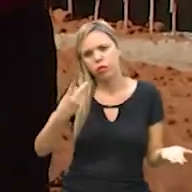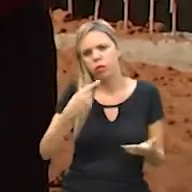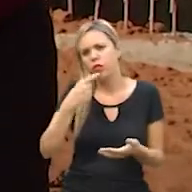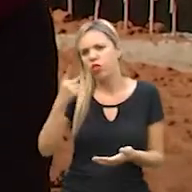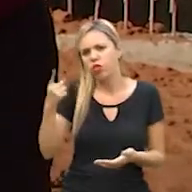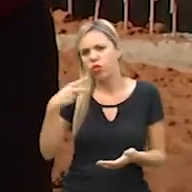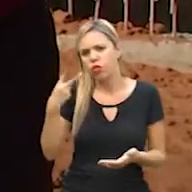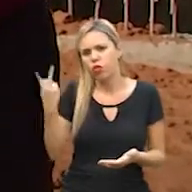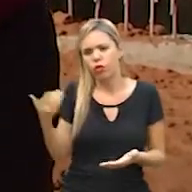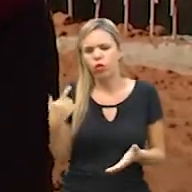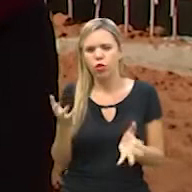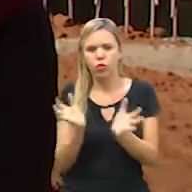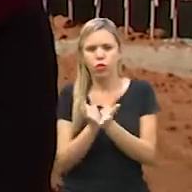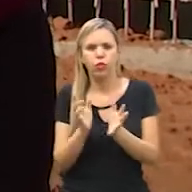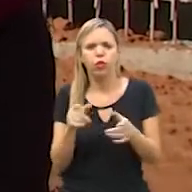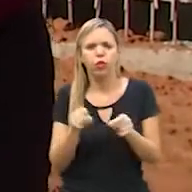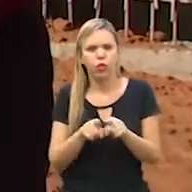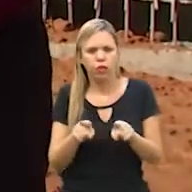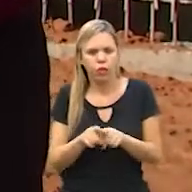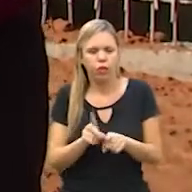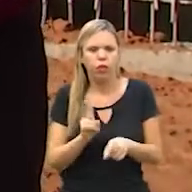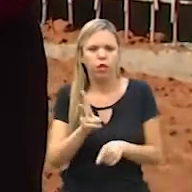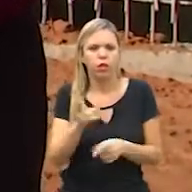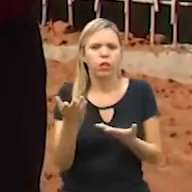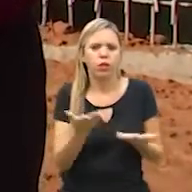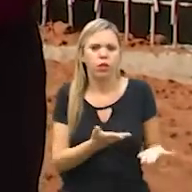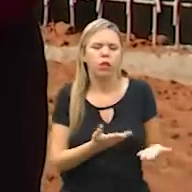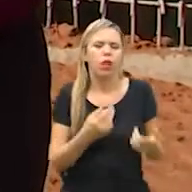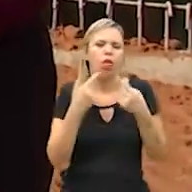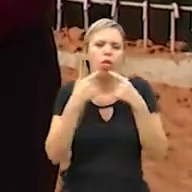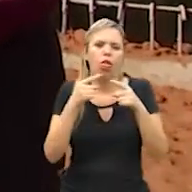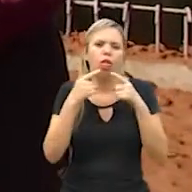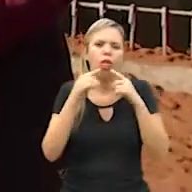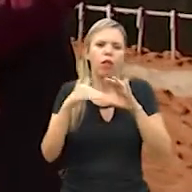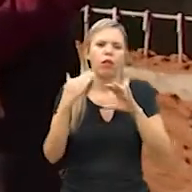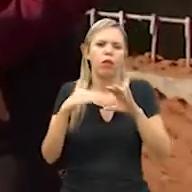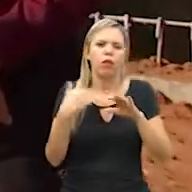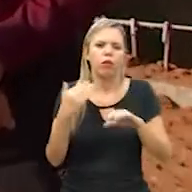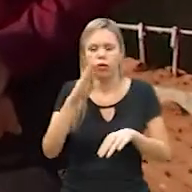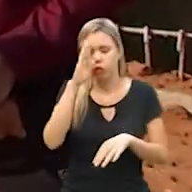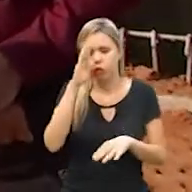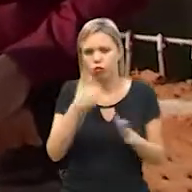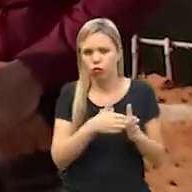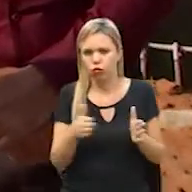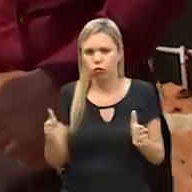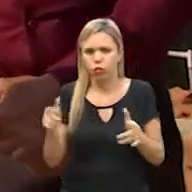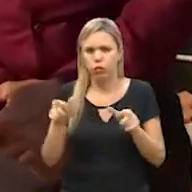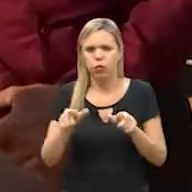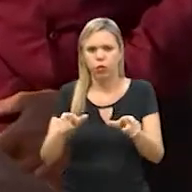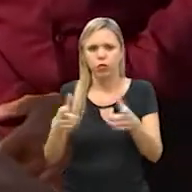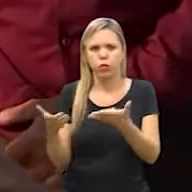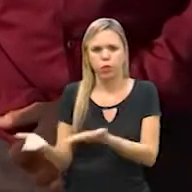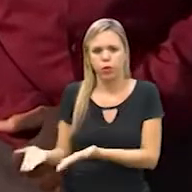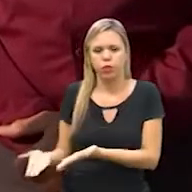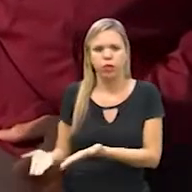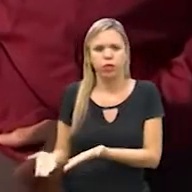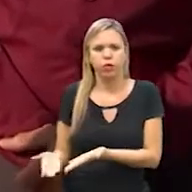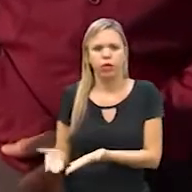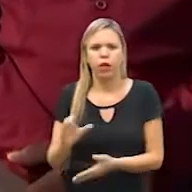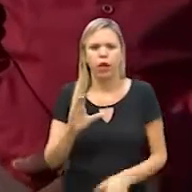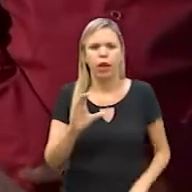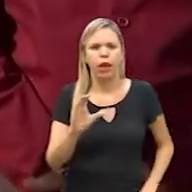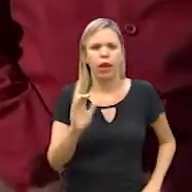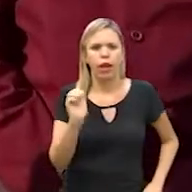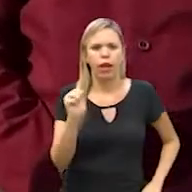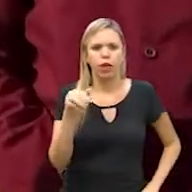o Du, através da nossa comissão, a gente tem recebido reclamações, principalmente nesse trecho, onde aqui é a